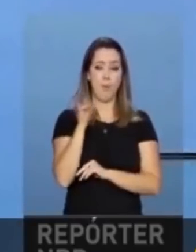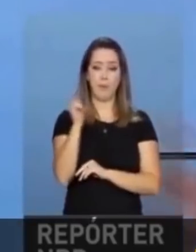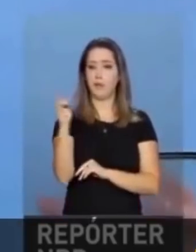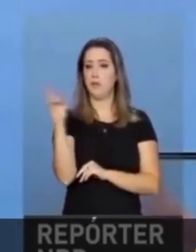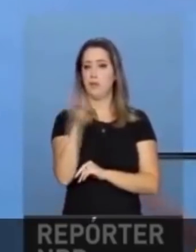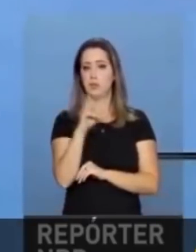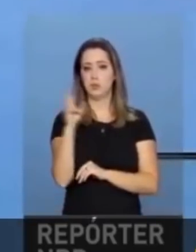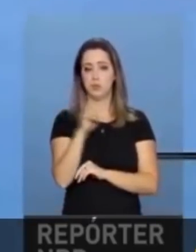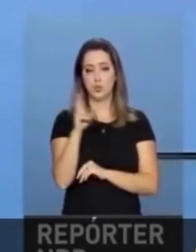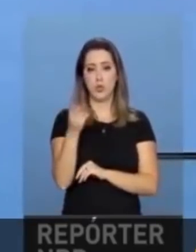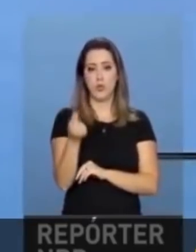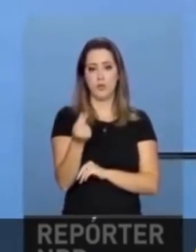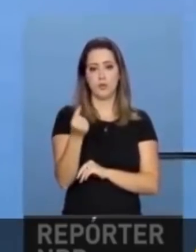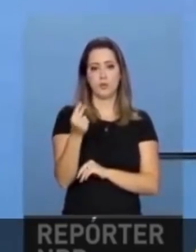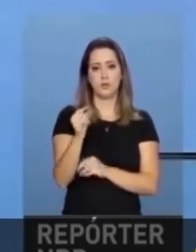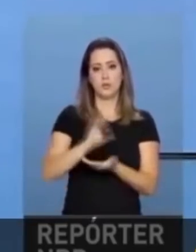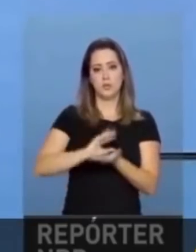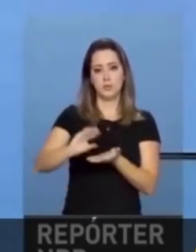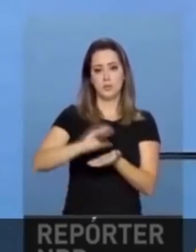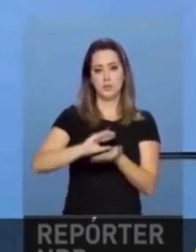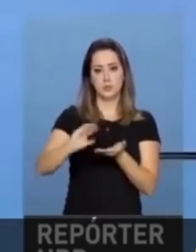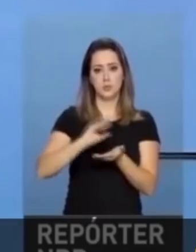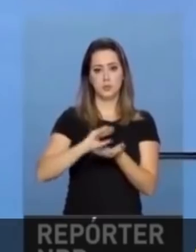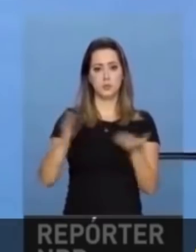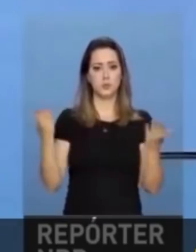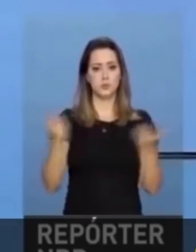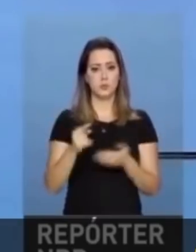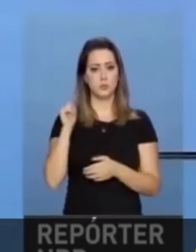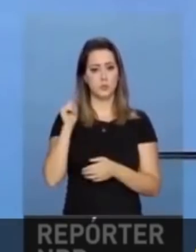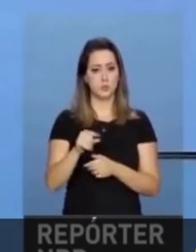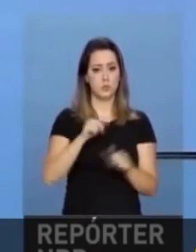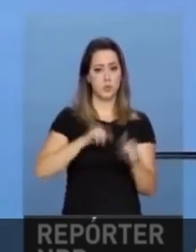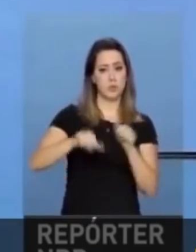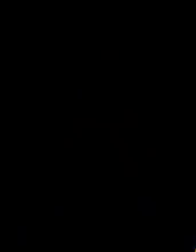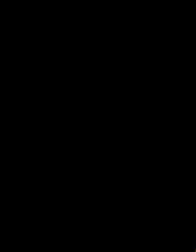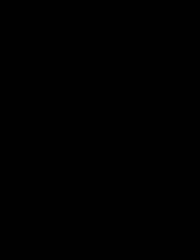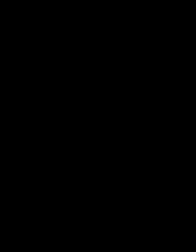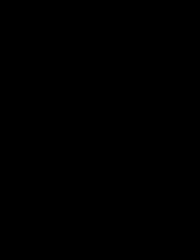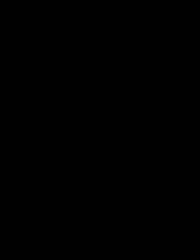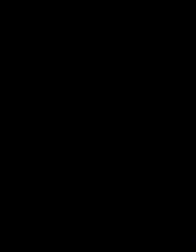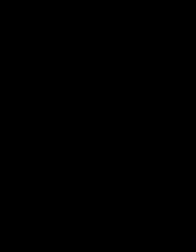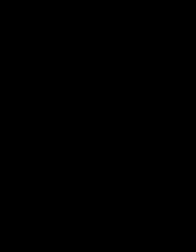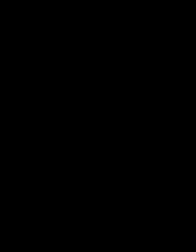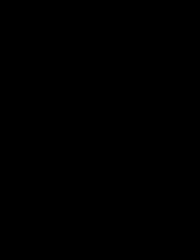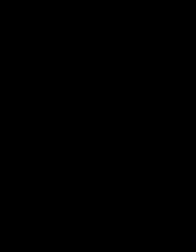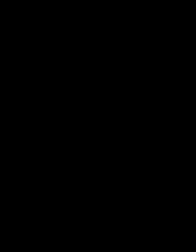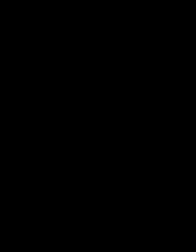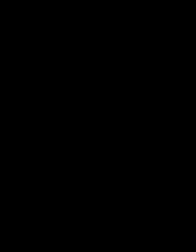R$1 bilhão, o que foi aportado nas várias obras aqui da transposição.